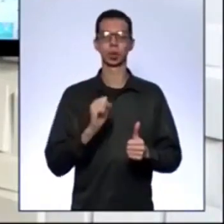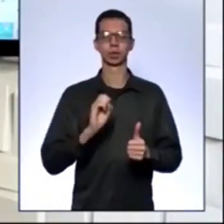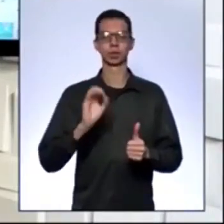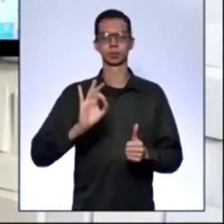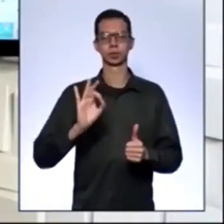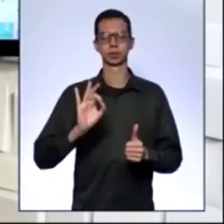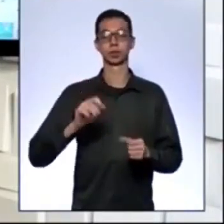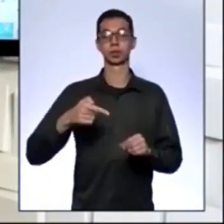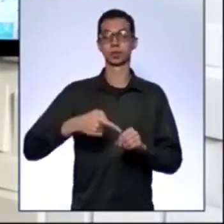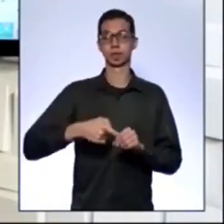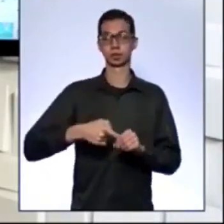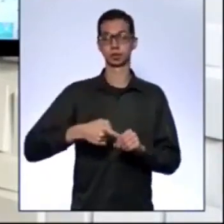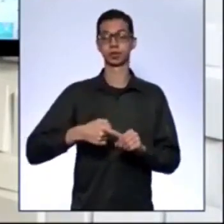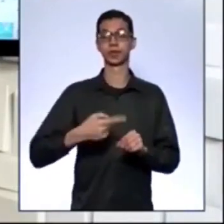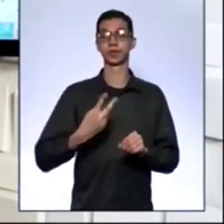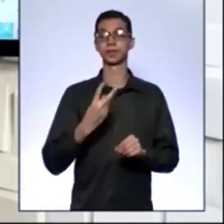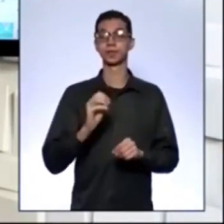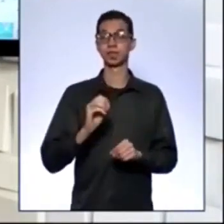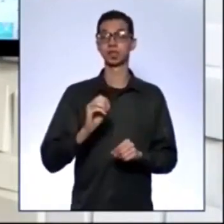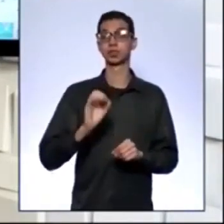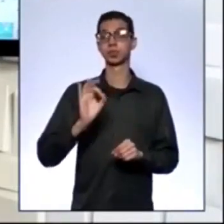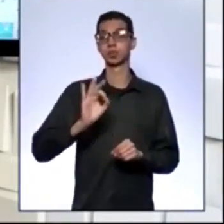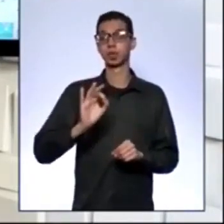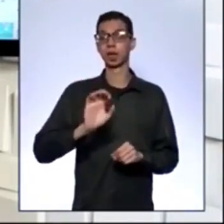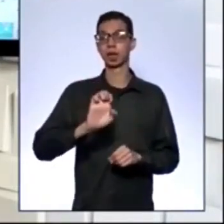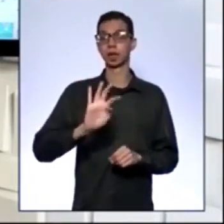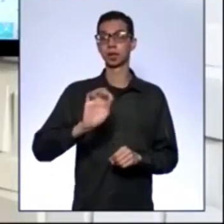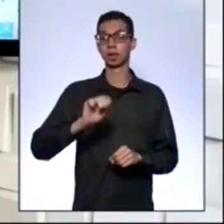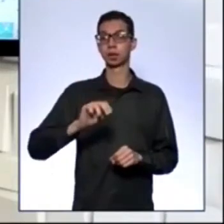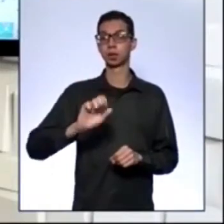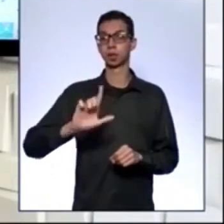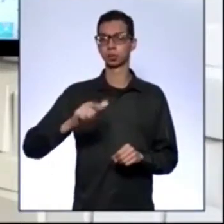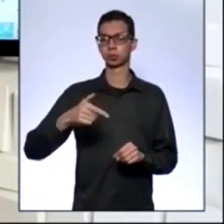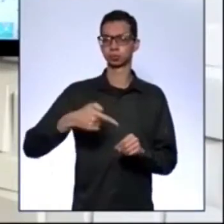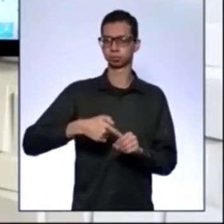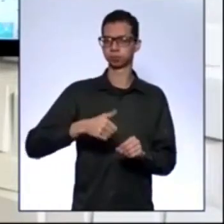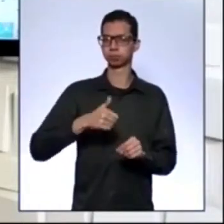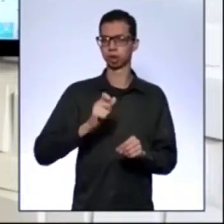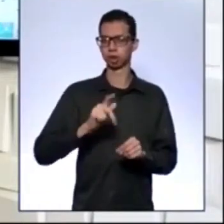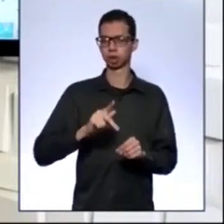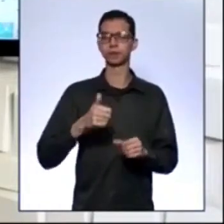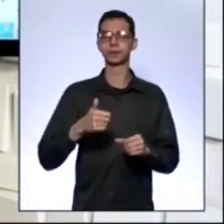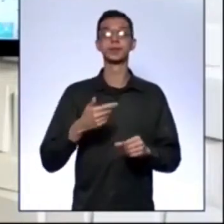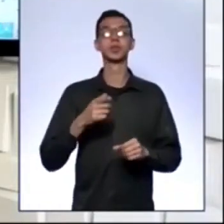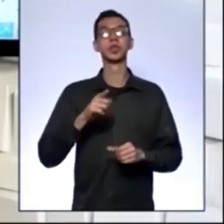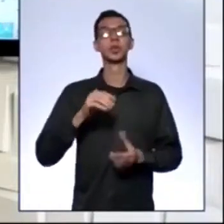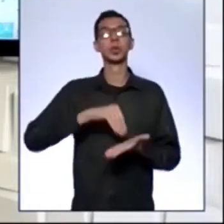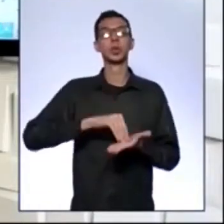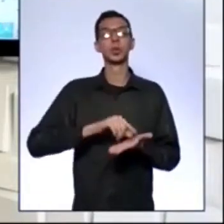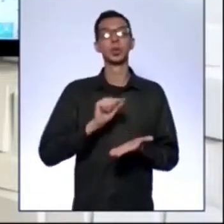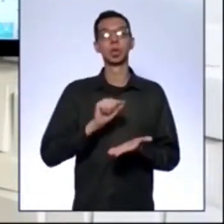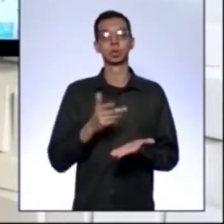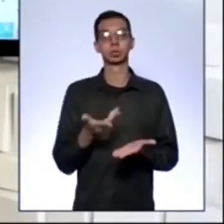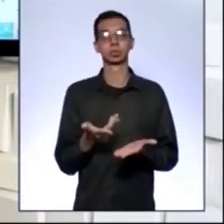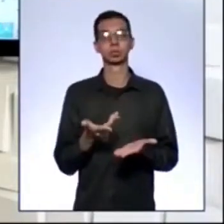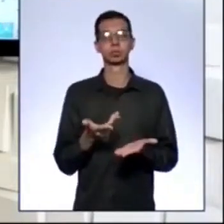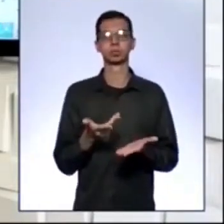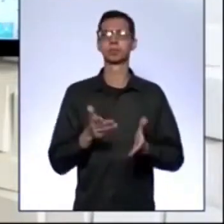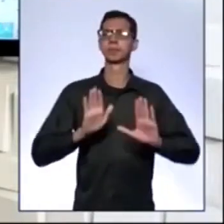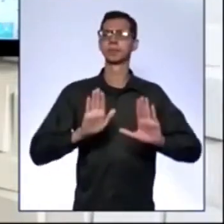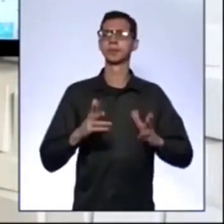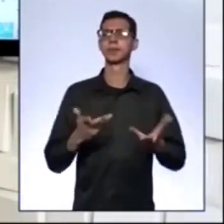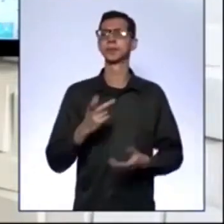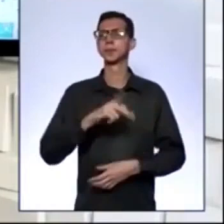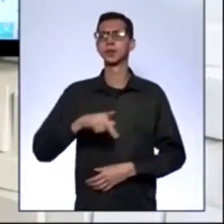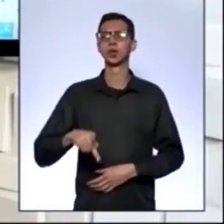por cento de gasolina Vinte por cento etanol fala você tá colocando o que você tá colocando o que o Danielzinho